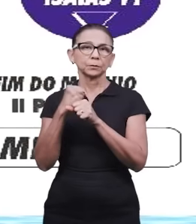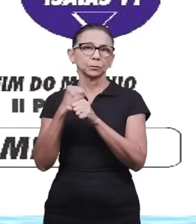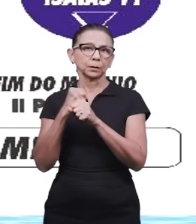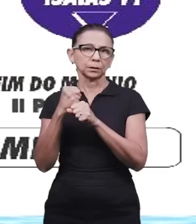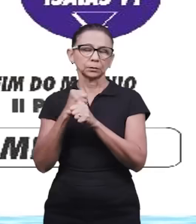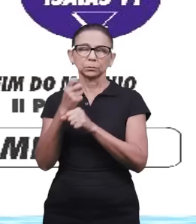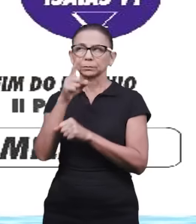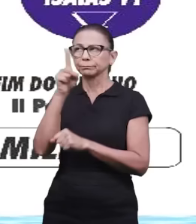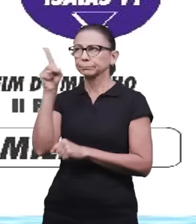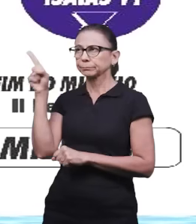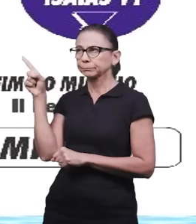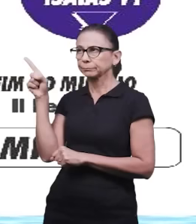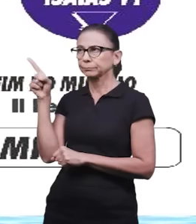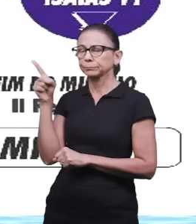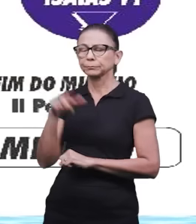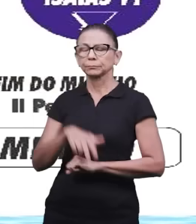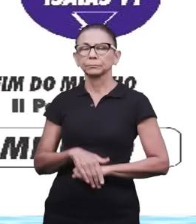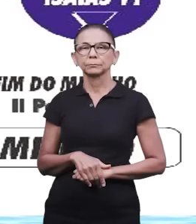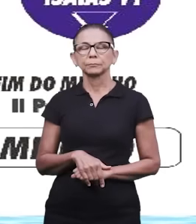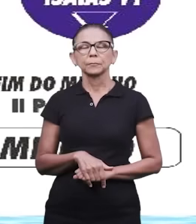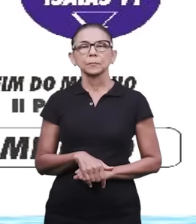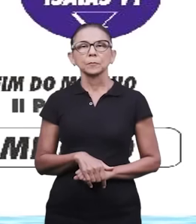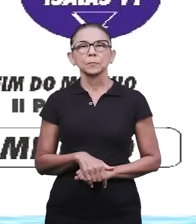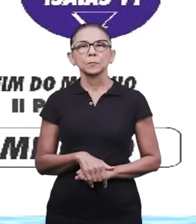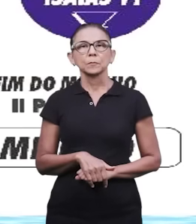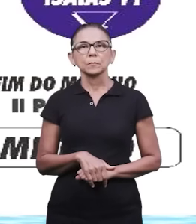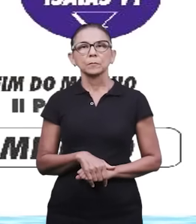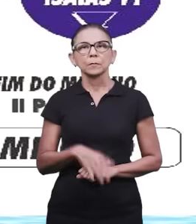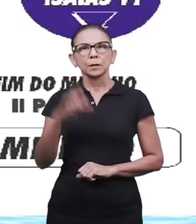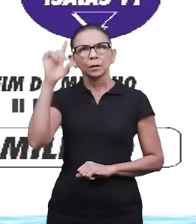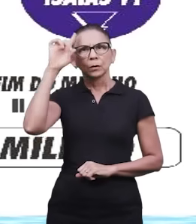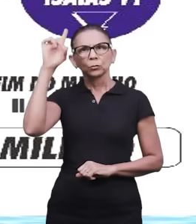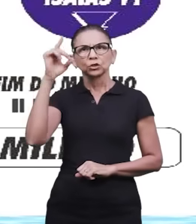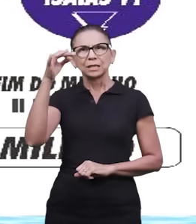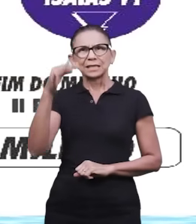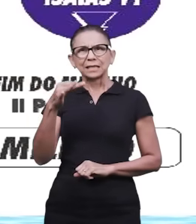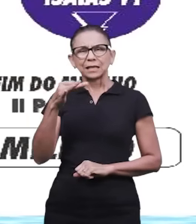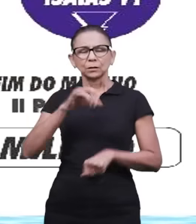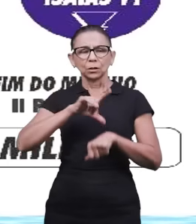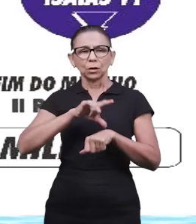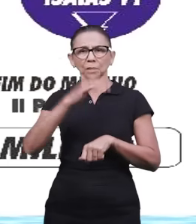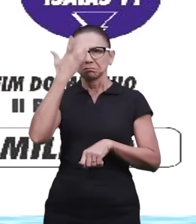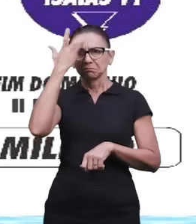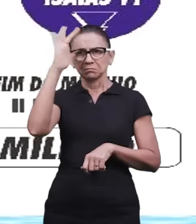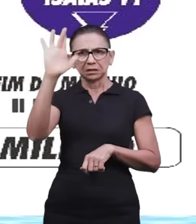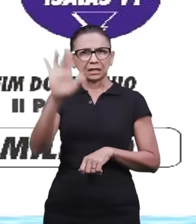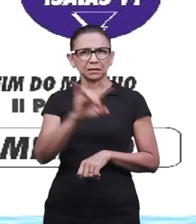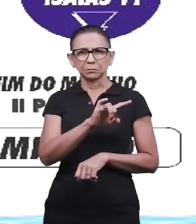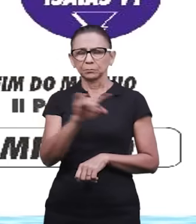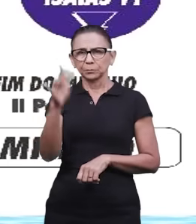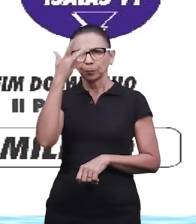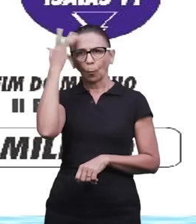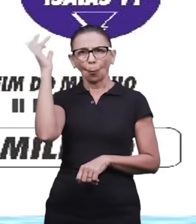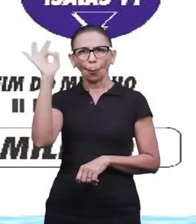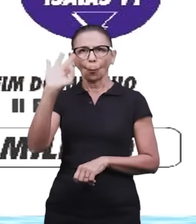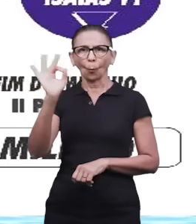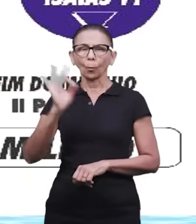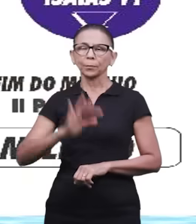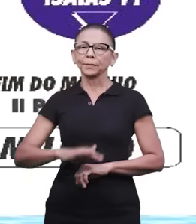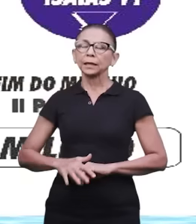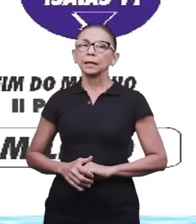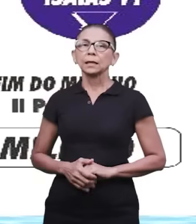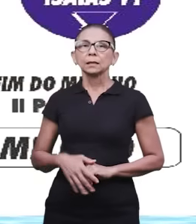anos, em números arredondados. Do dia e hora ninguém sabe. E de Adão a Abraão,